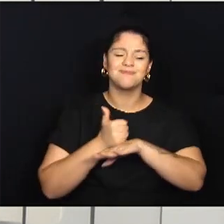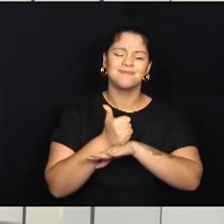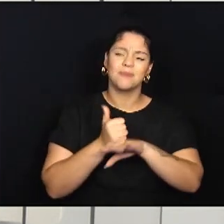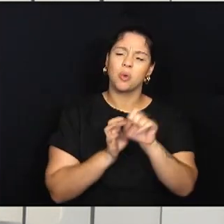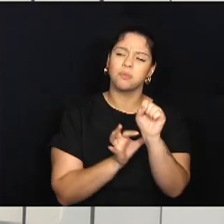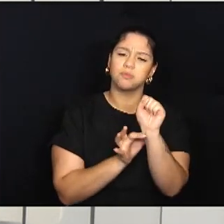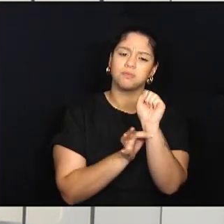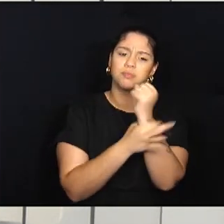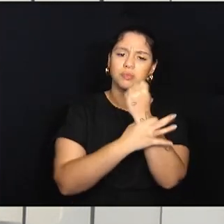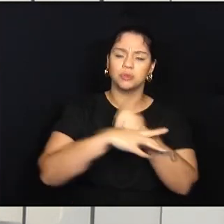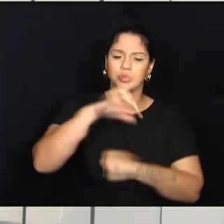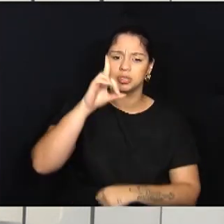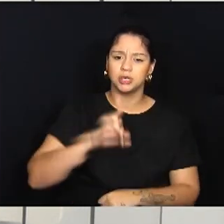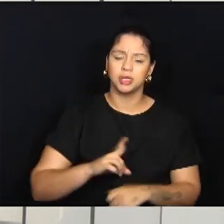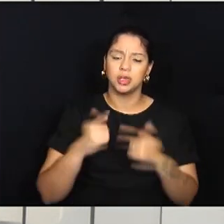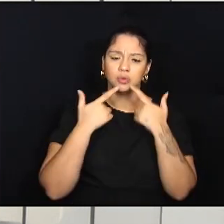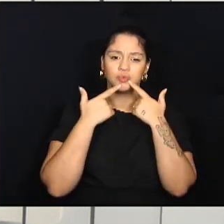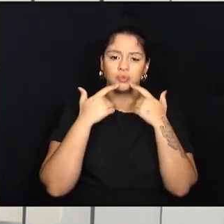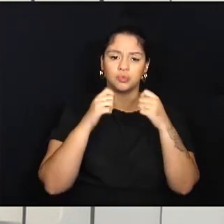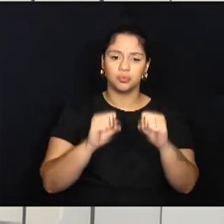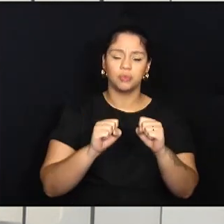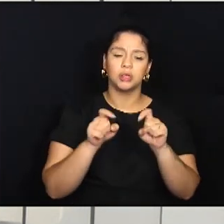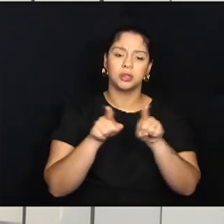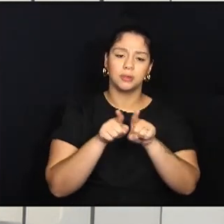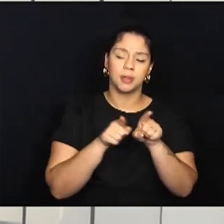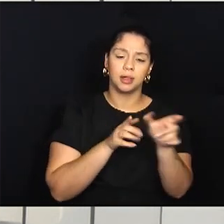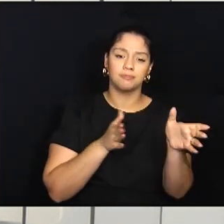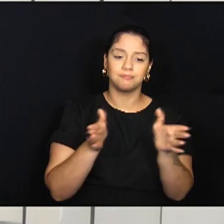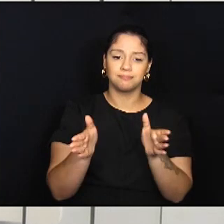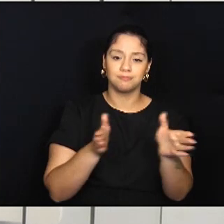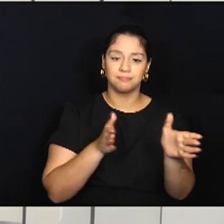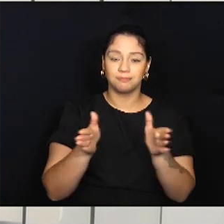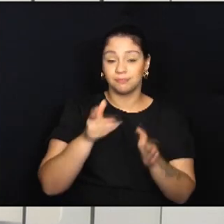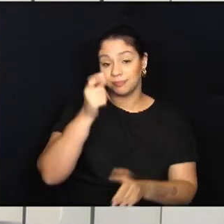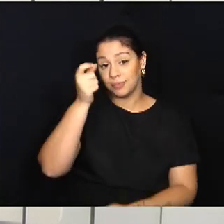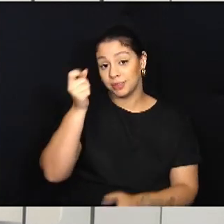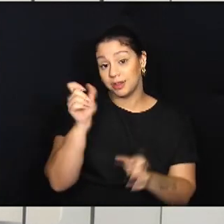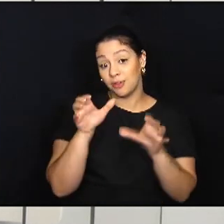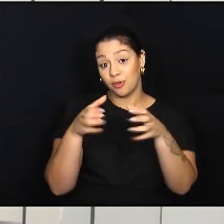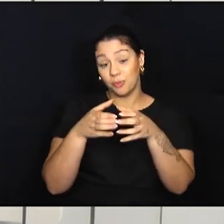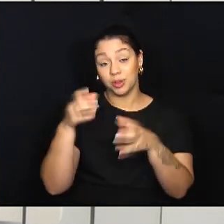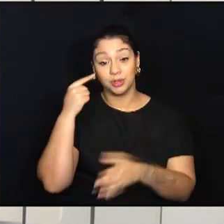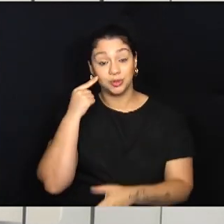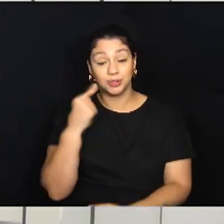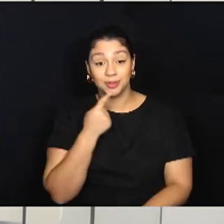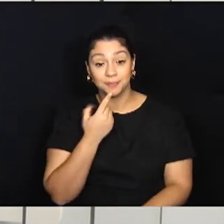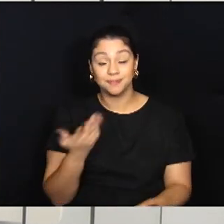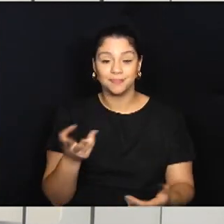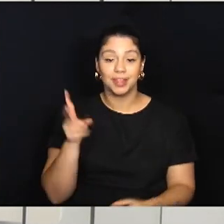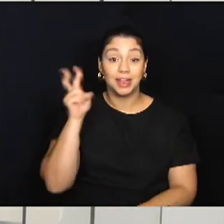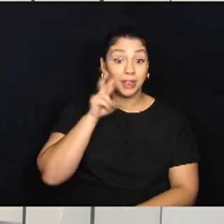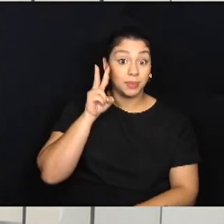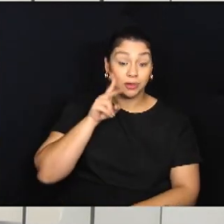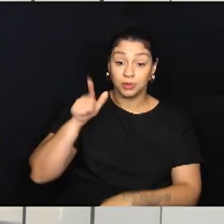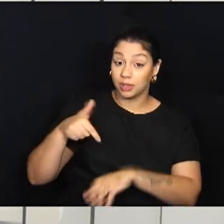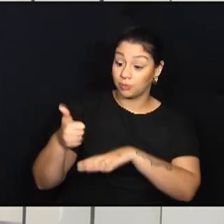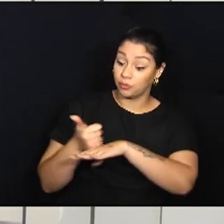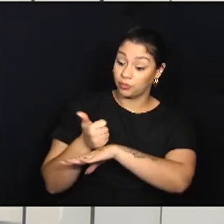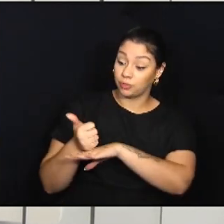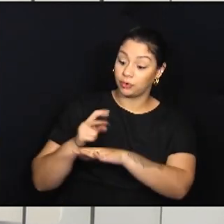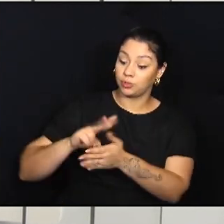de direitos linguísticos e de acessibilidade da comunidade surda. Lembrando que a profissão de tradutor e